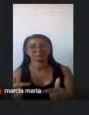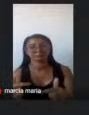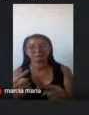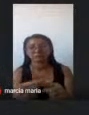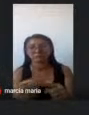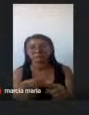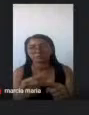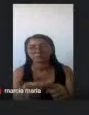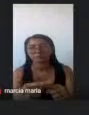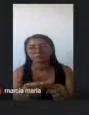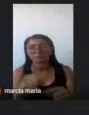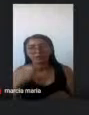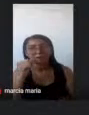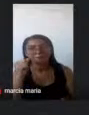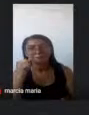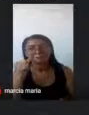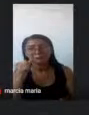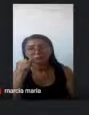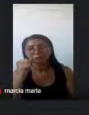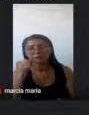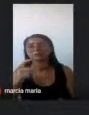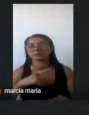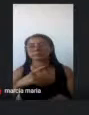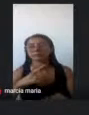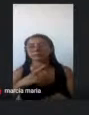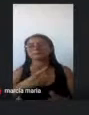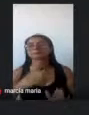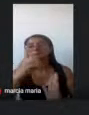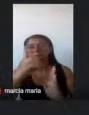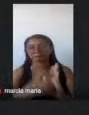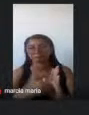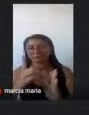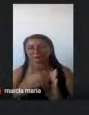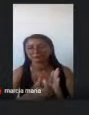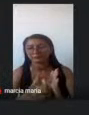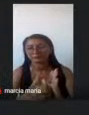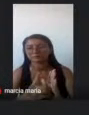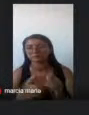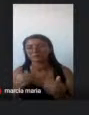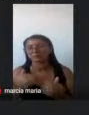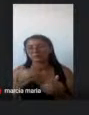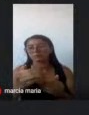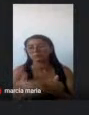em si é garantido a ela, e durante o processo da gestação,